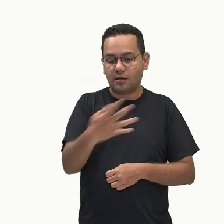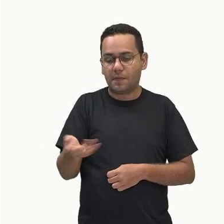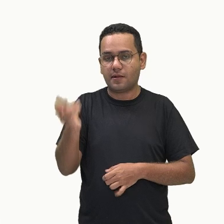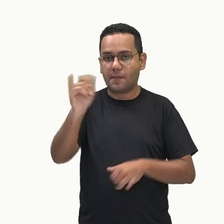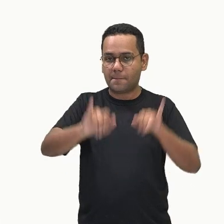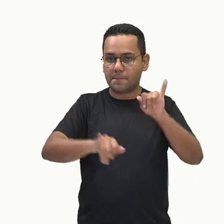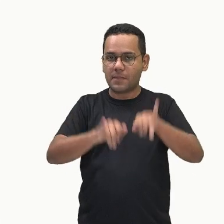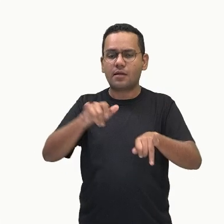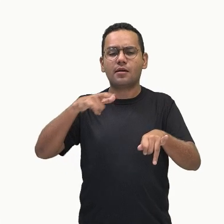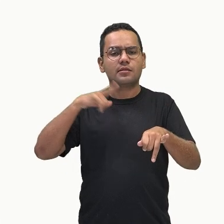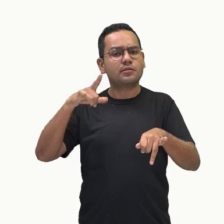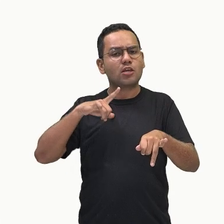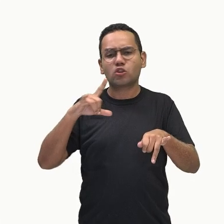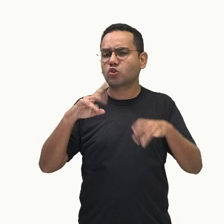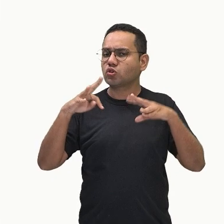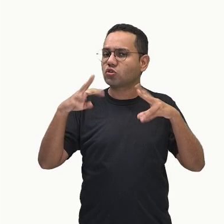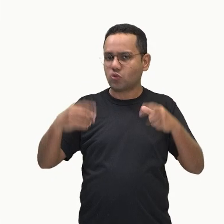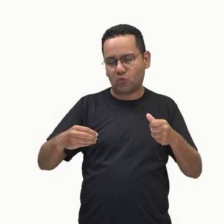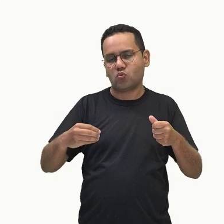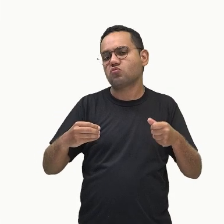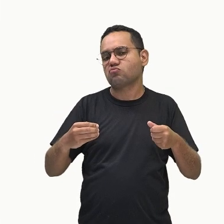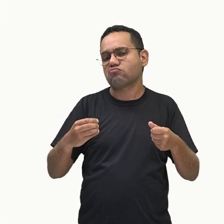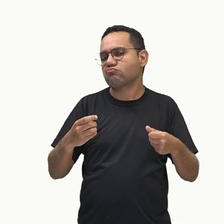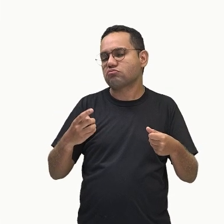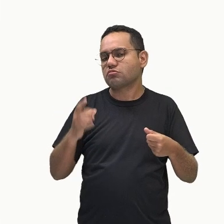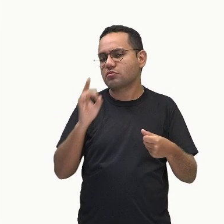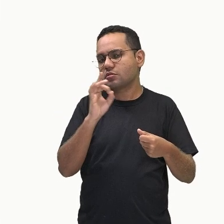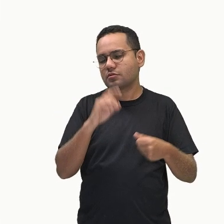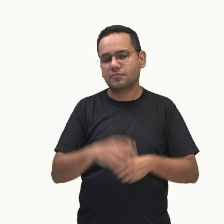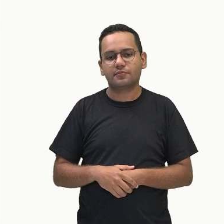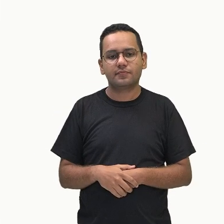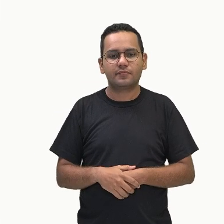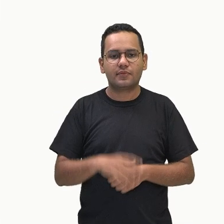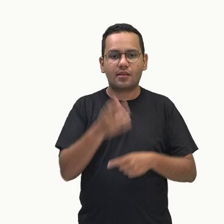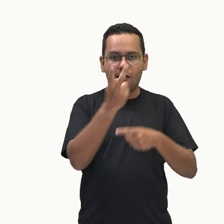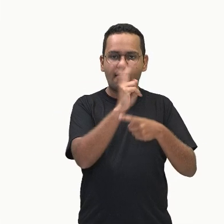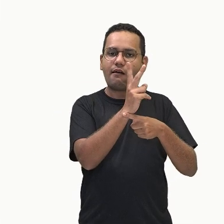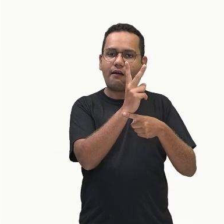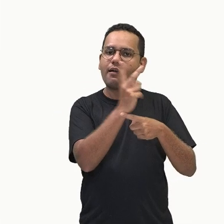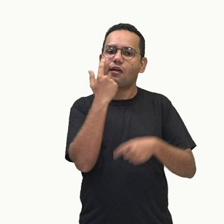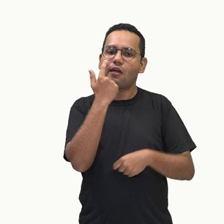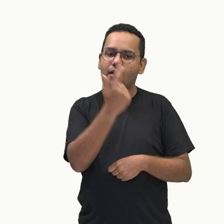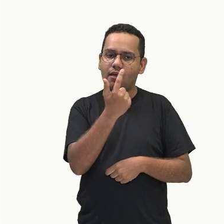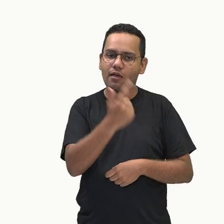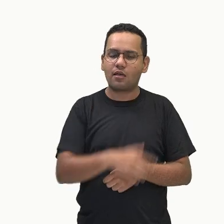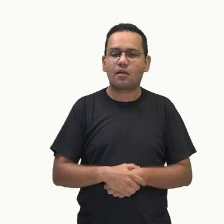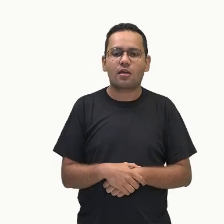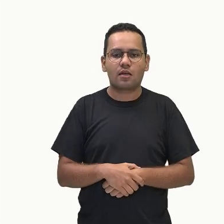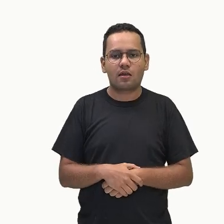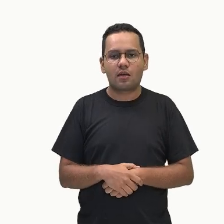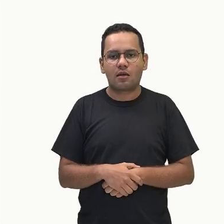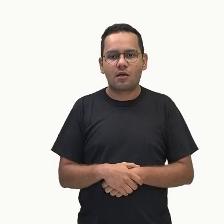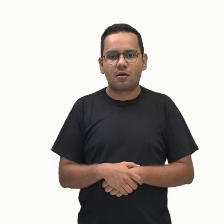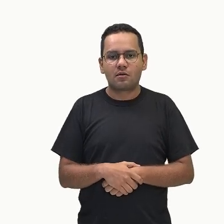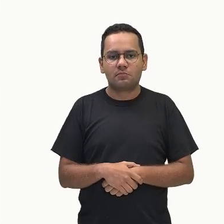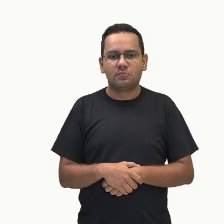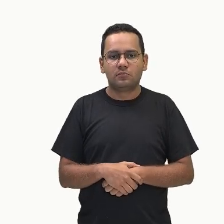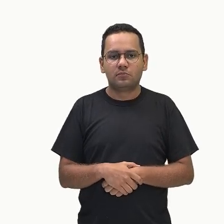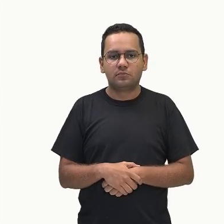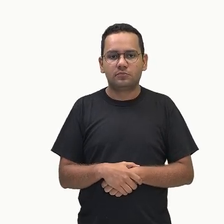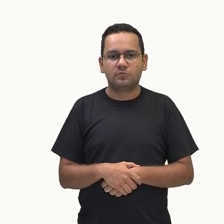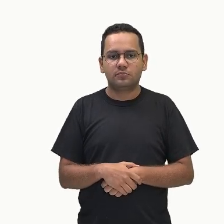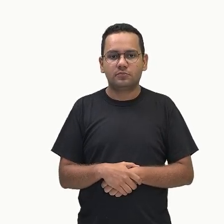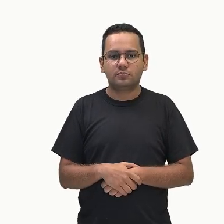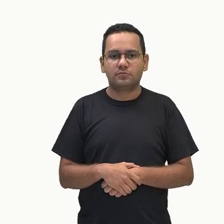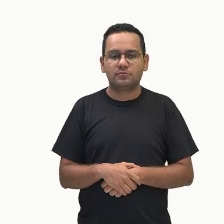todos os elementos conhecidos existentes. Temos o hidrogênio novamente, bem separadinho aqui, tá? Perceba que